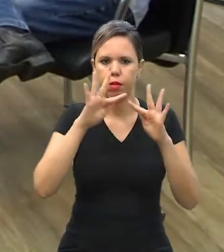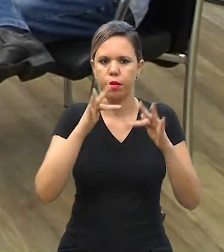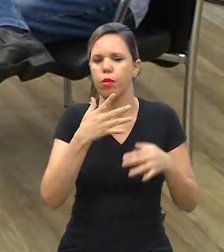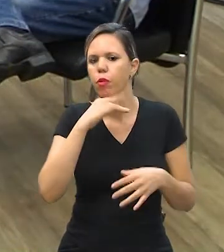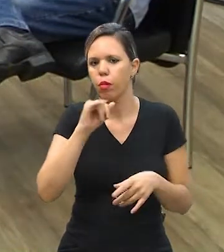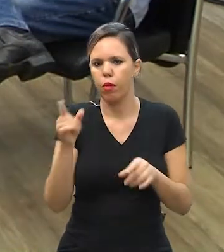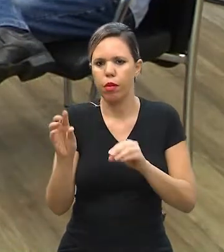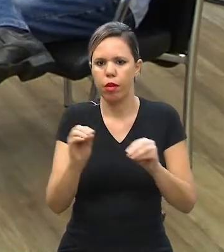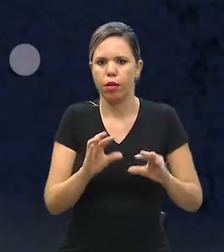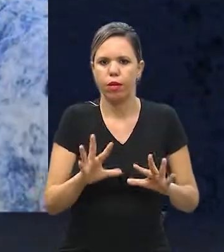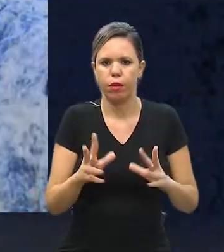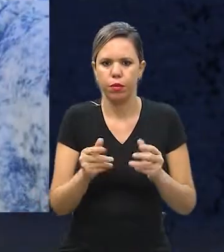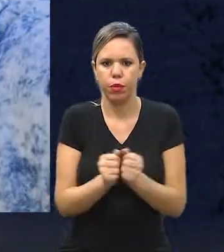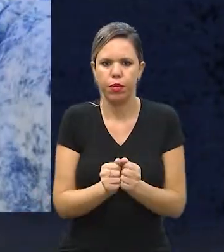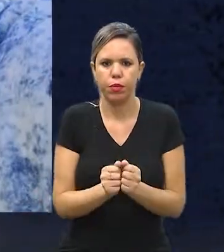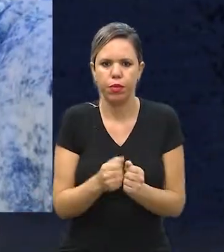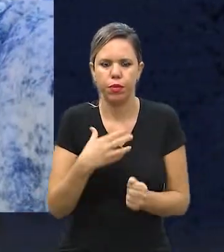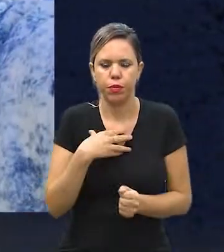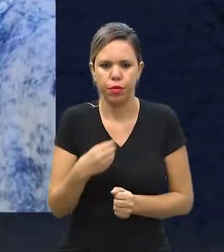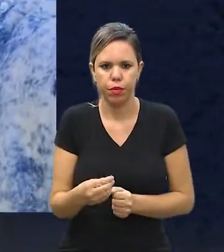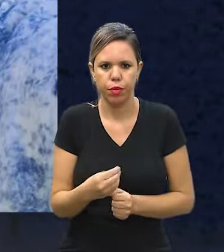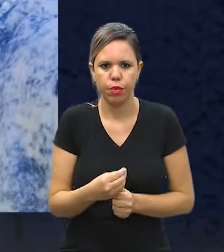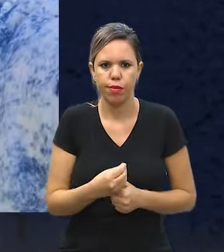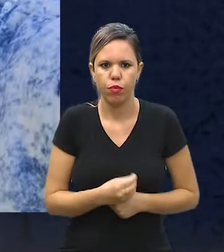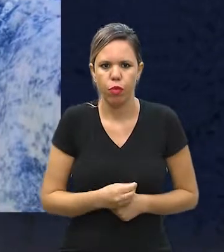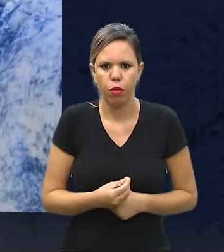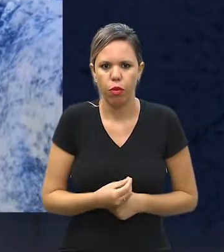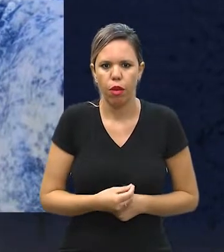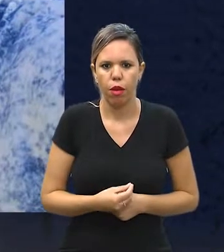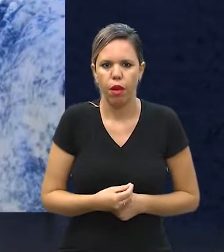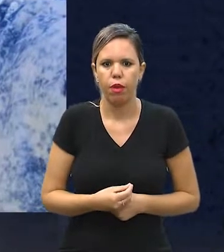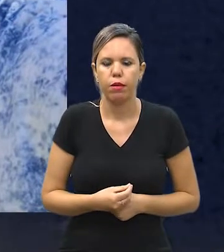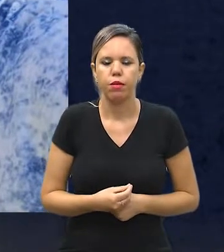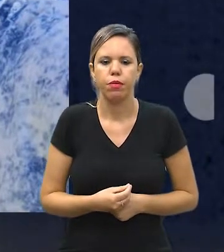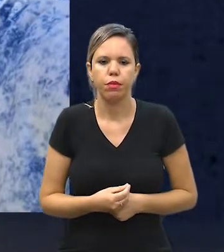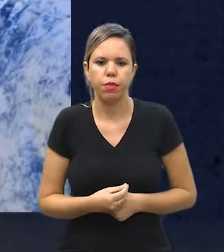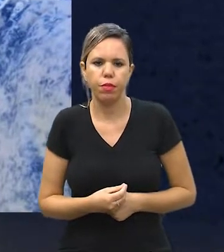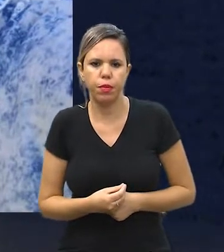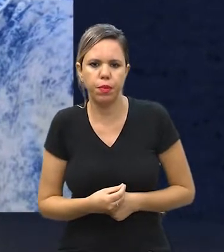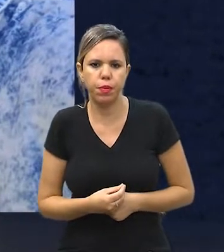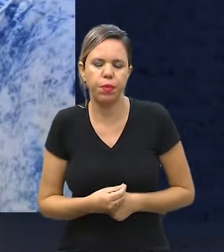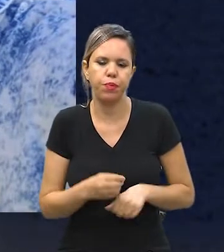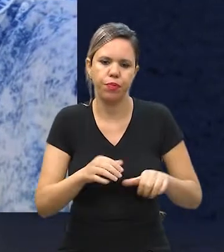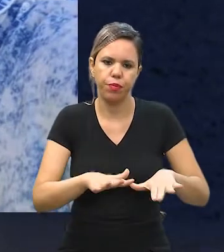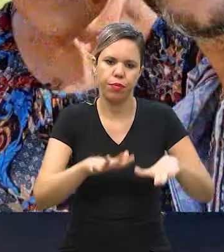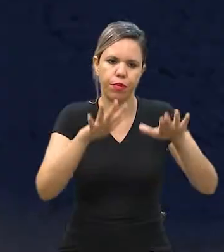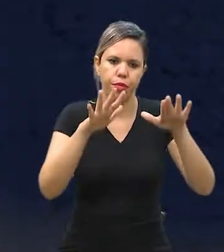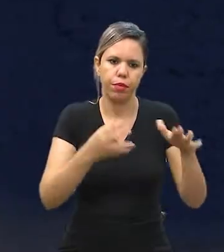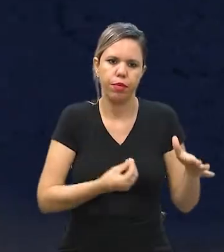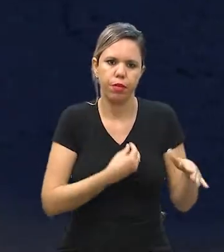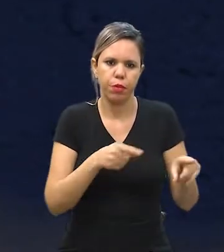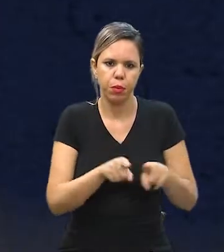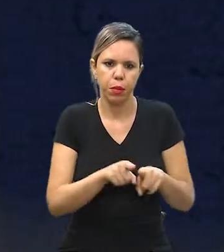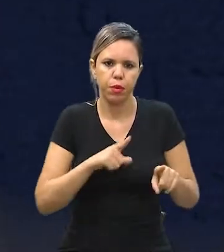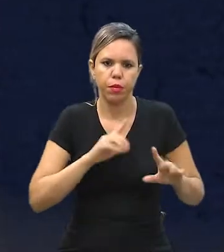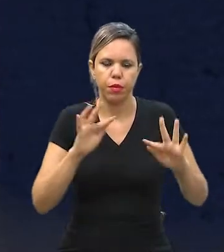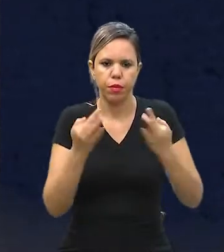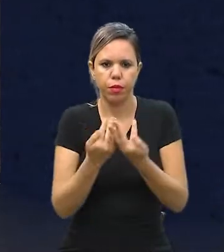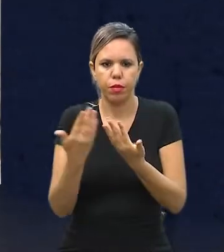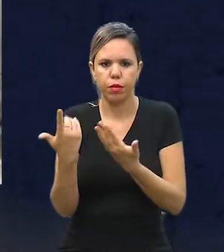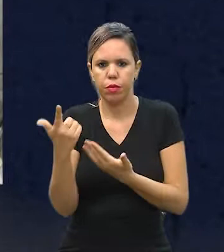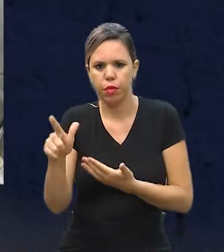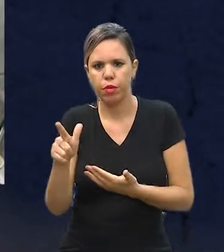mundo mudou para Campinas. Todos os filhos viemos para cá, todos eles acabamos migrando, temos também parentesco